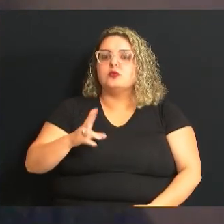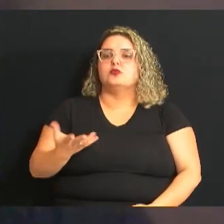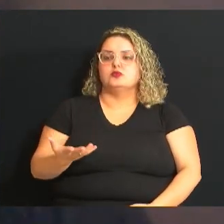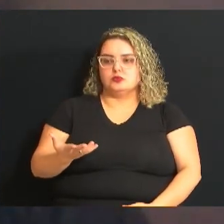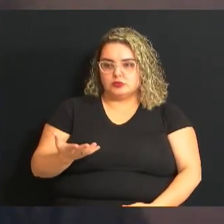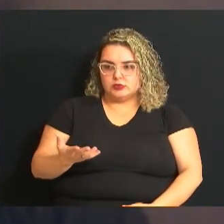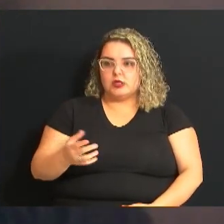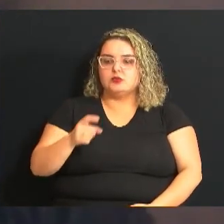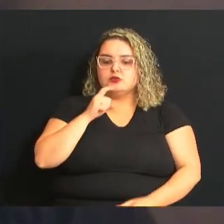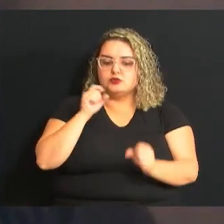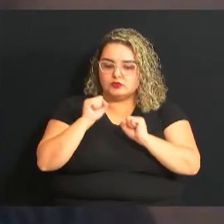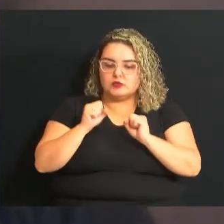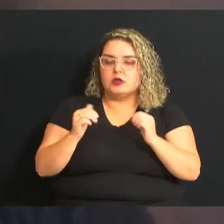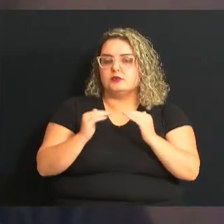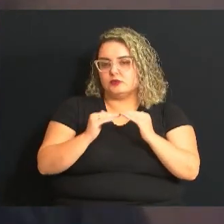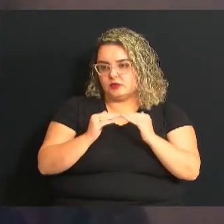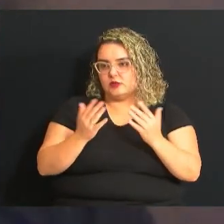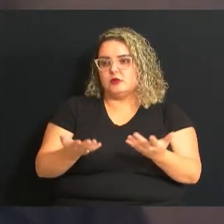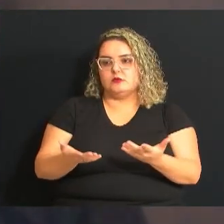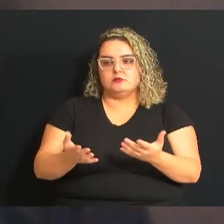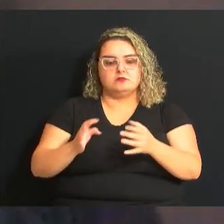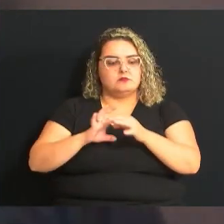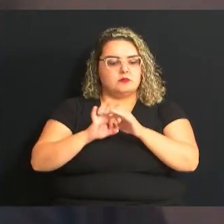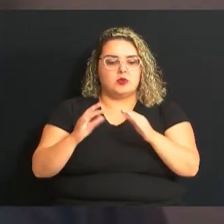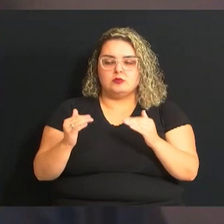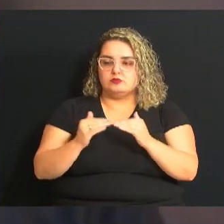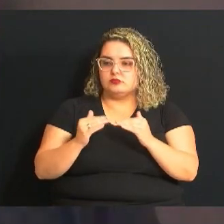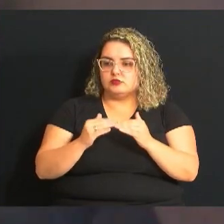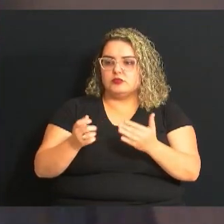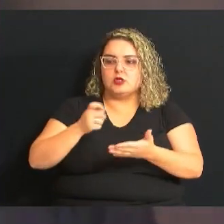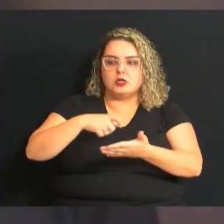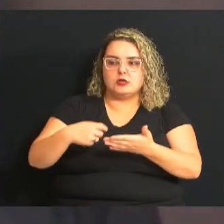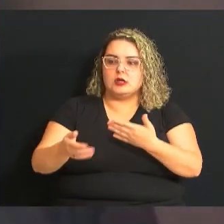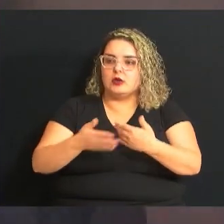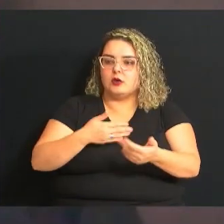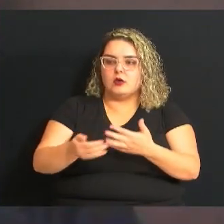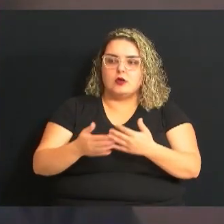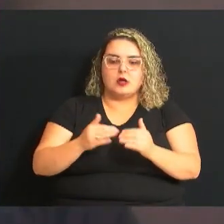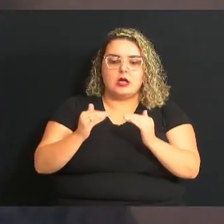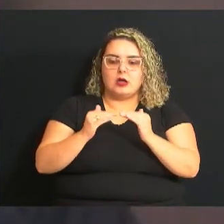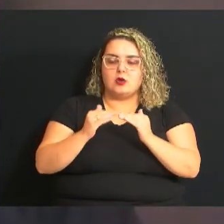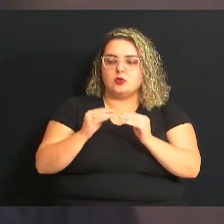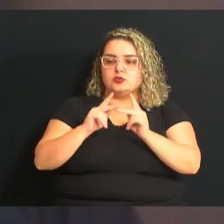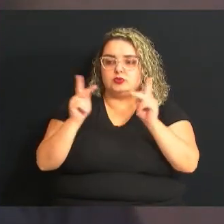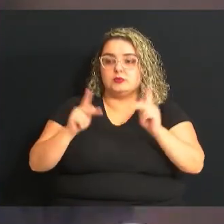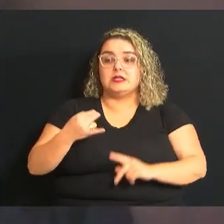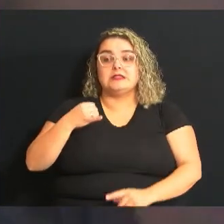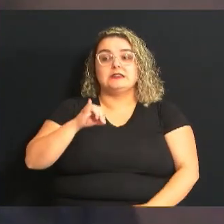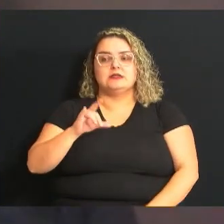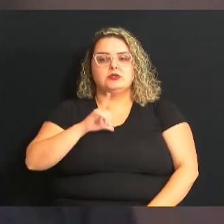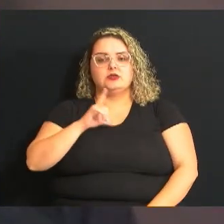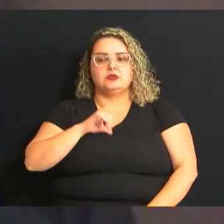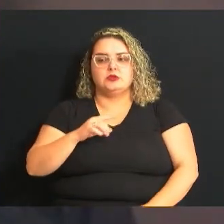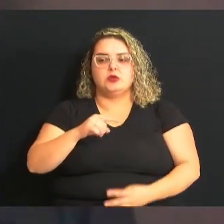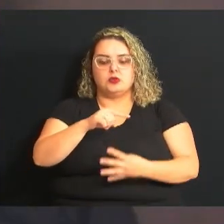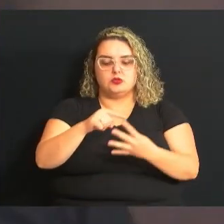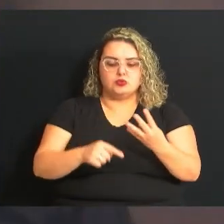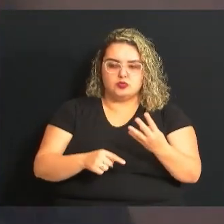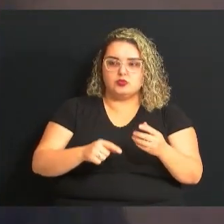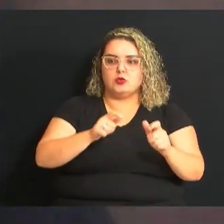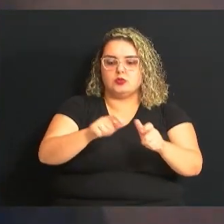acontecendo? Olha, há uma discussão, né, se pode ser chamado de guerra ou se de fato é um conflito, porque no